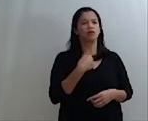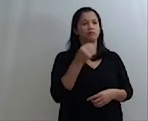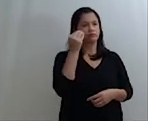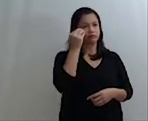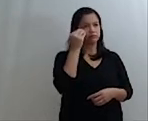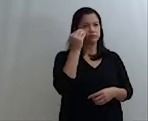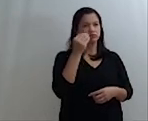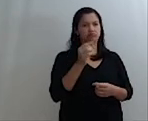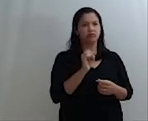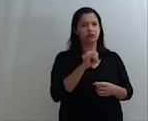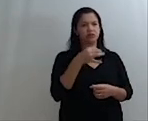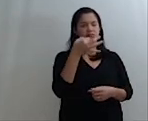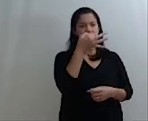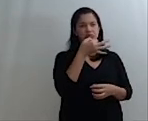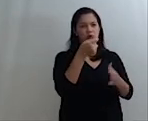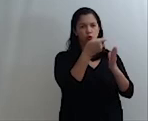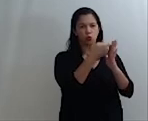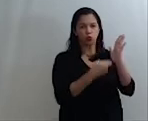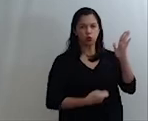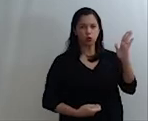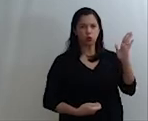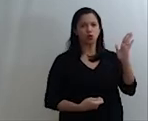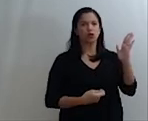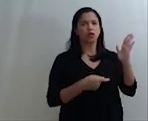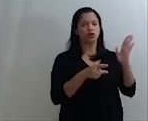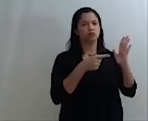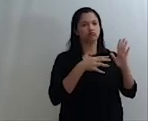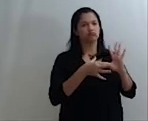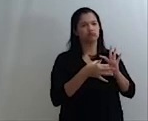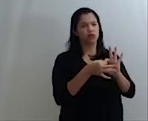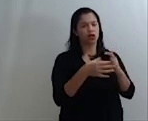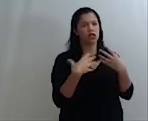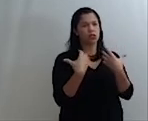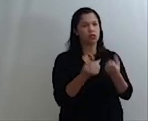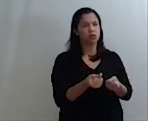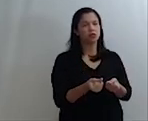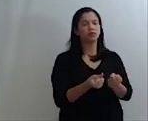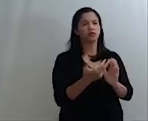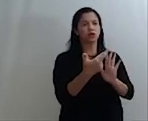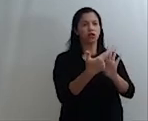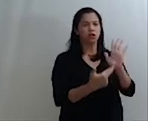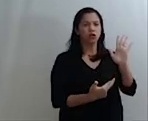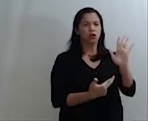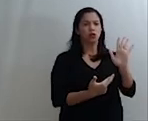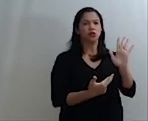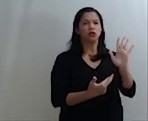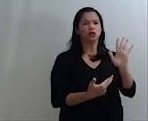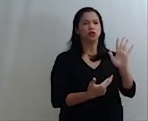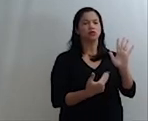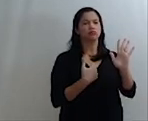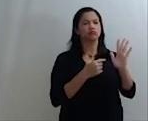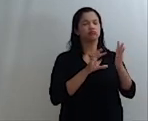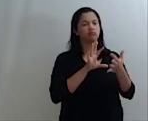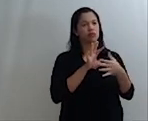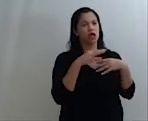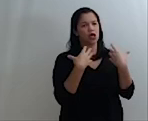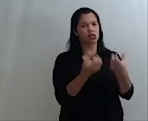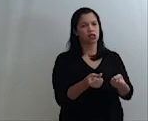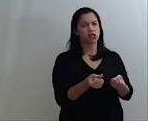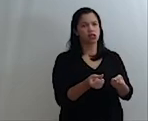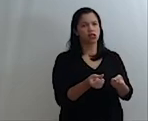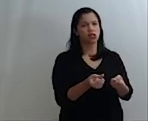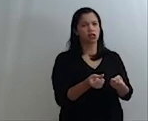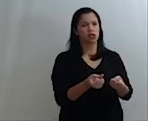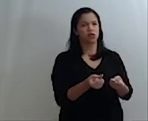poderiam talvez em cooperação aí com a com a a nossa pauta exporem de